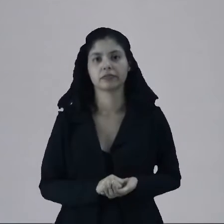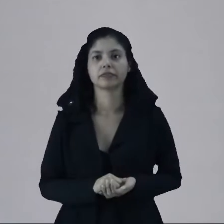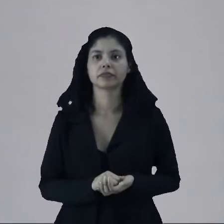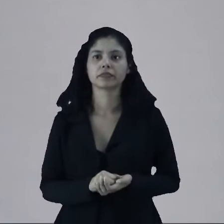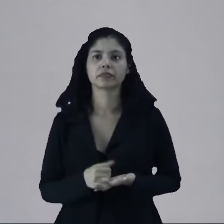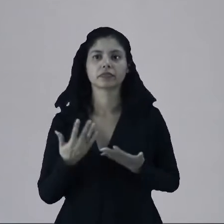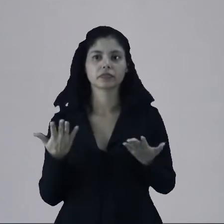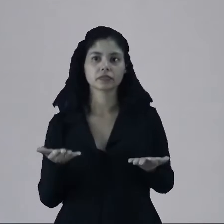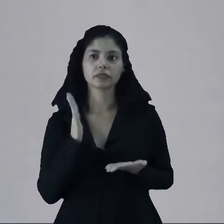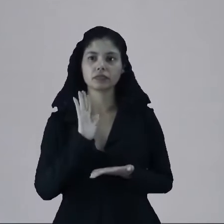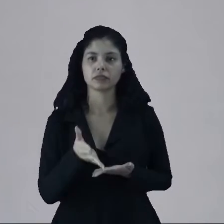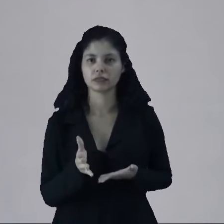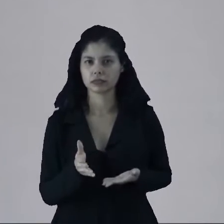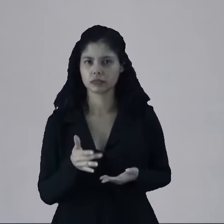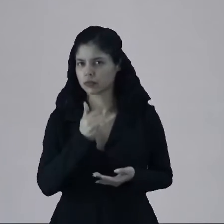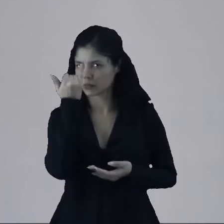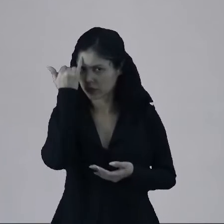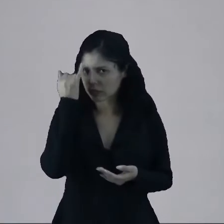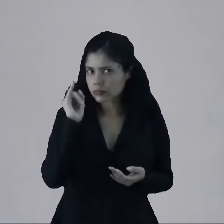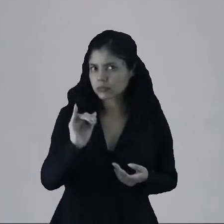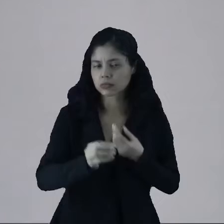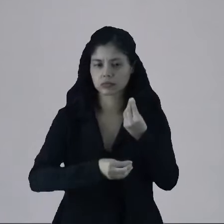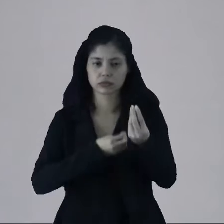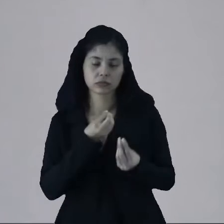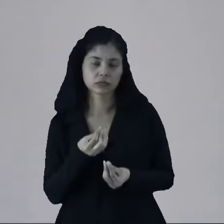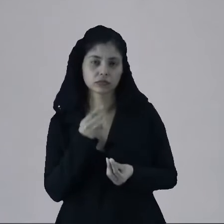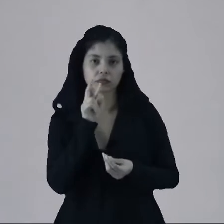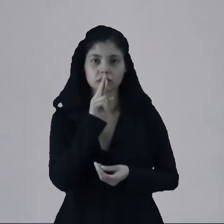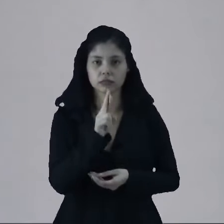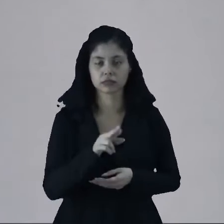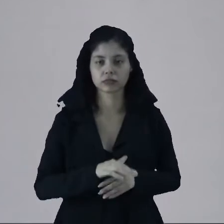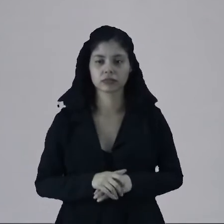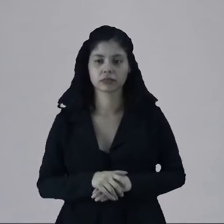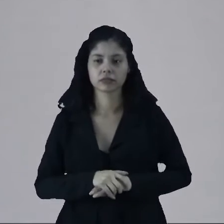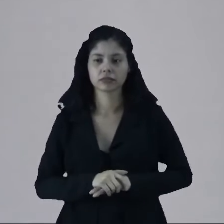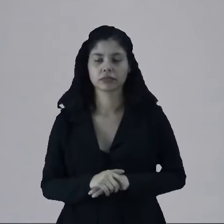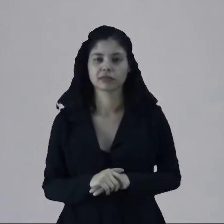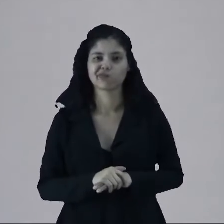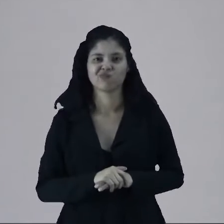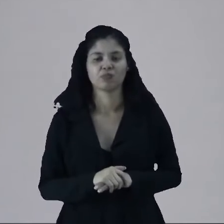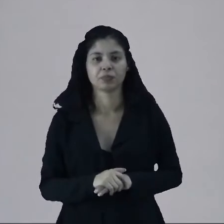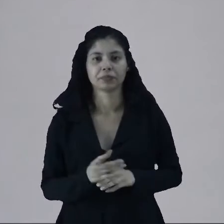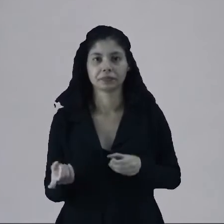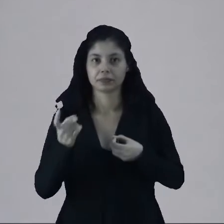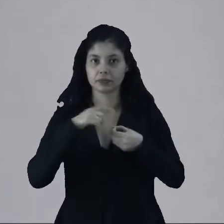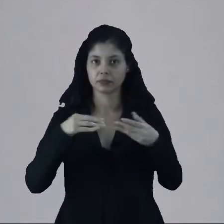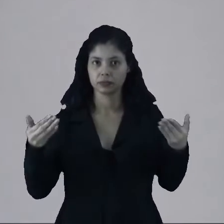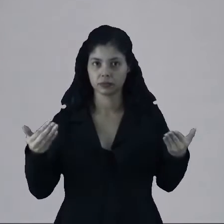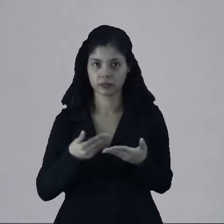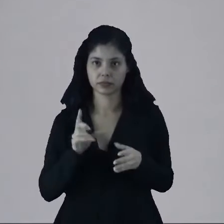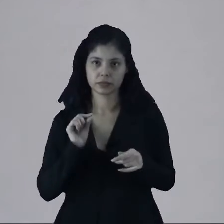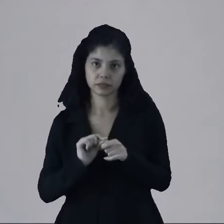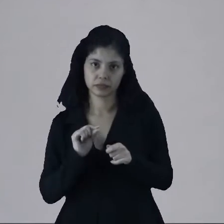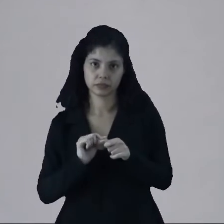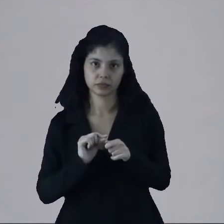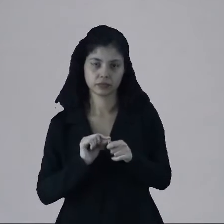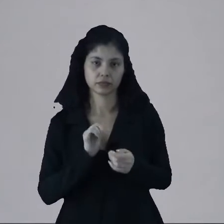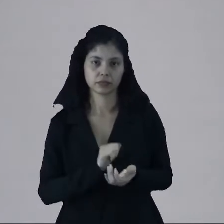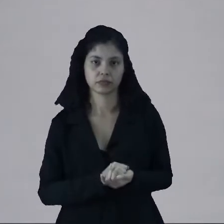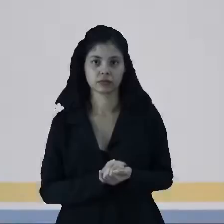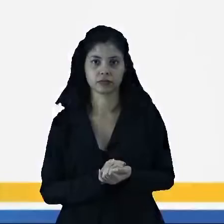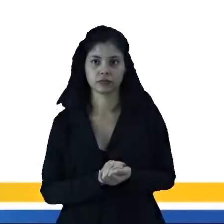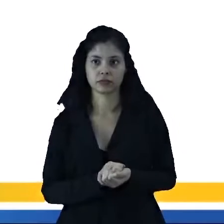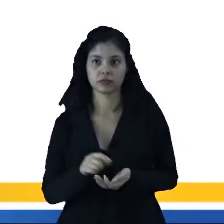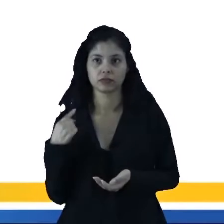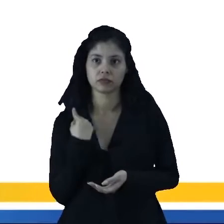pelo X. Então já dá uma ideiazinha aí de como é que a gente vai resolver. Vamos voltar agora, já fizemos, vamos